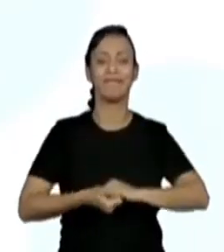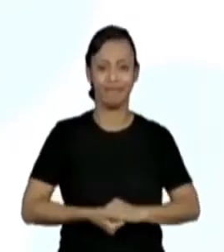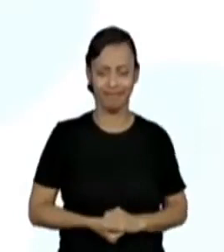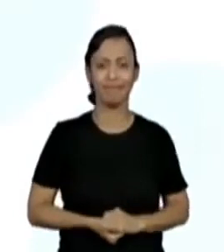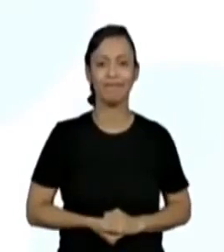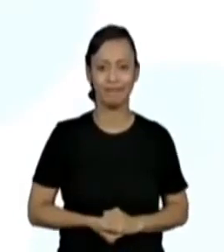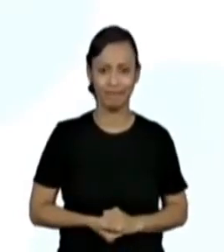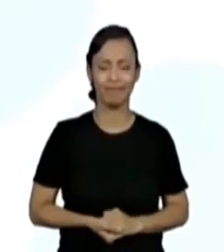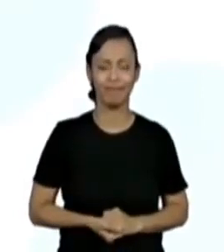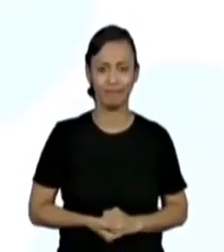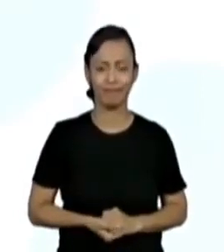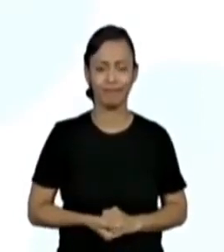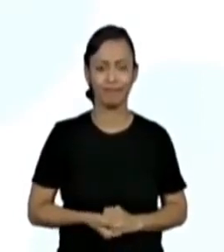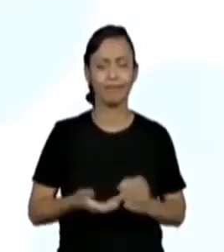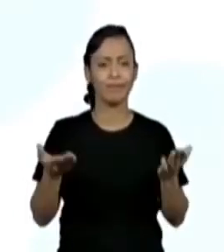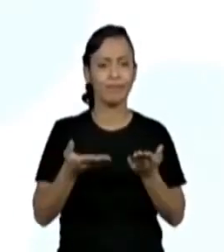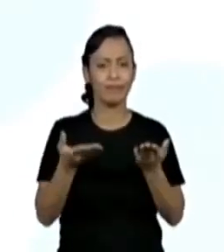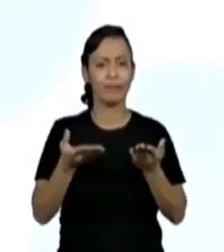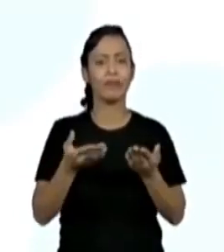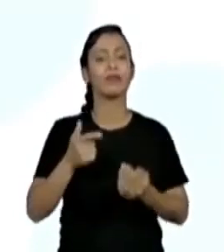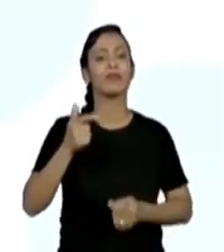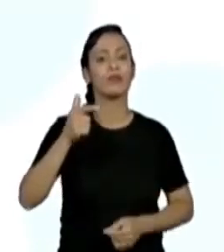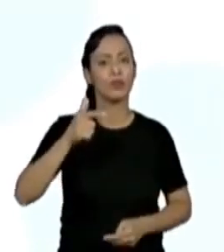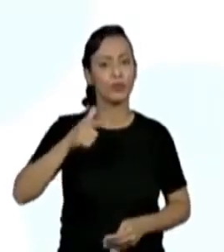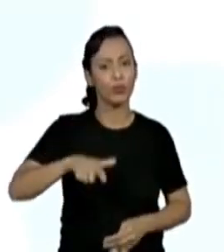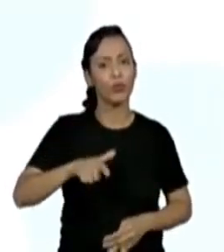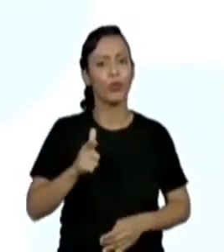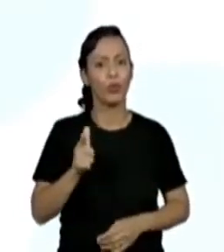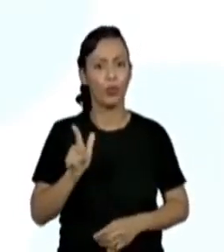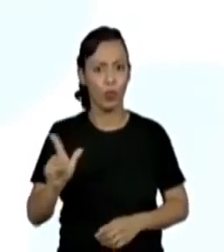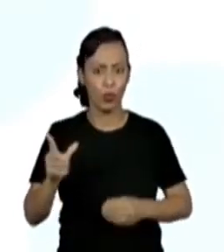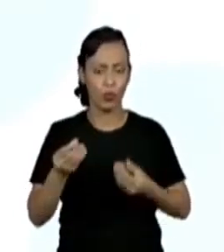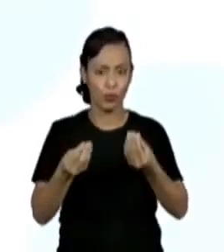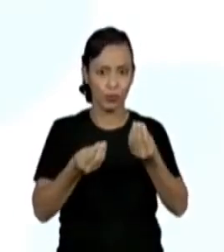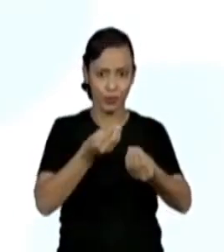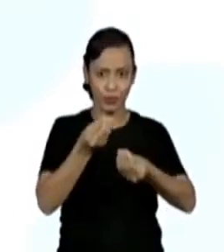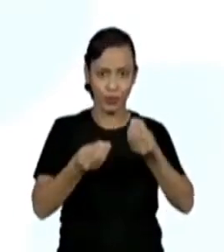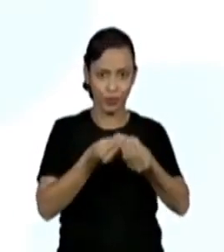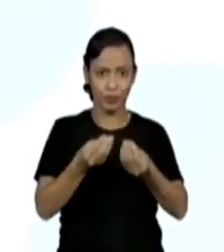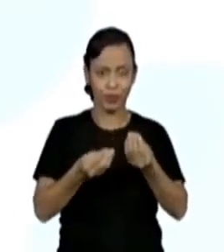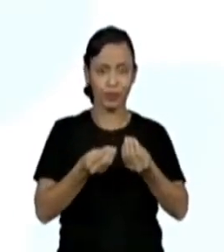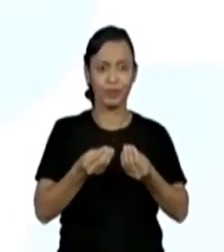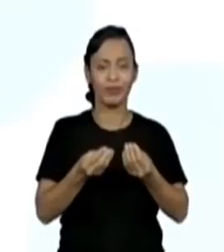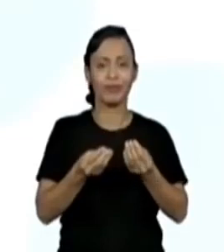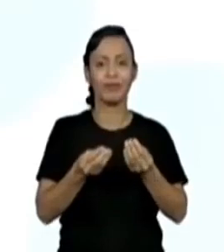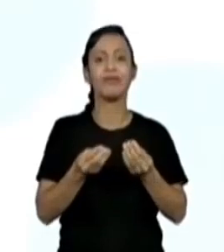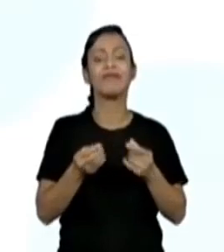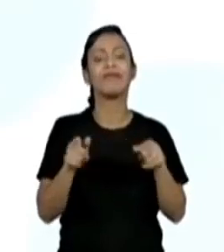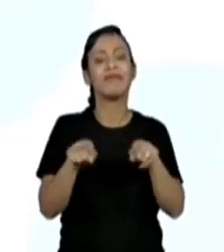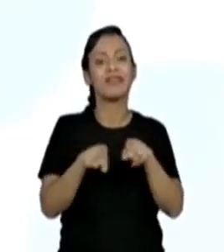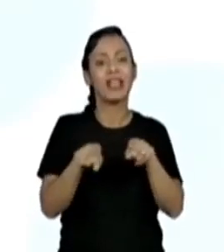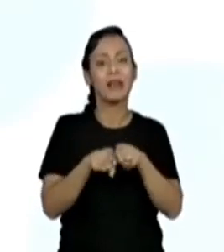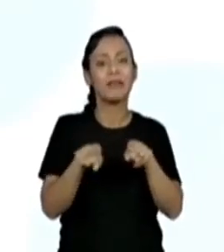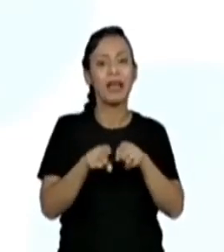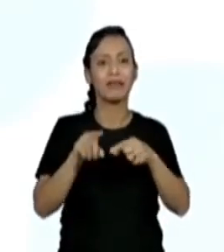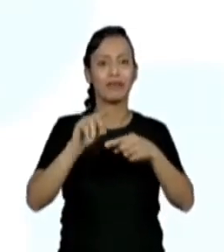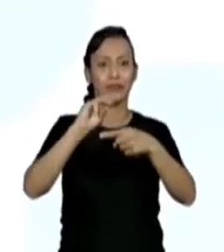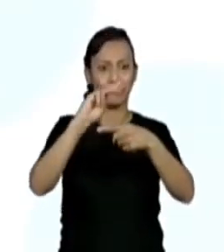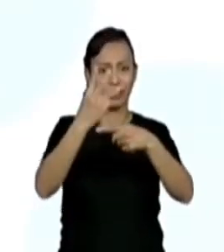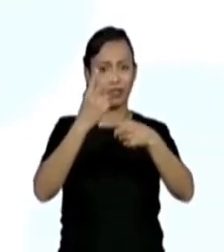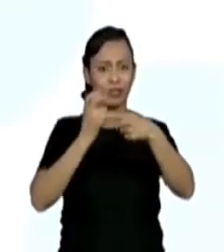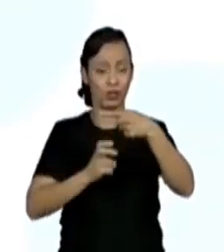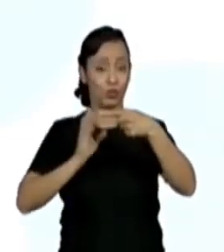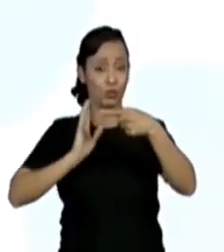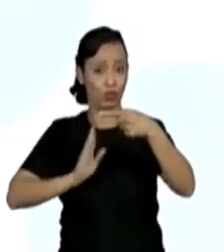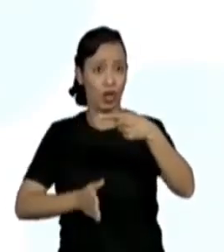bem vamos então para mais uma parte depois dos 25os temos